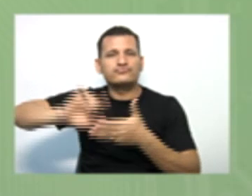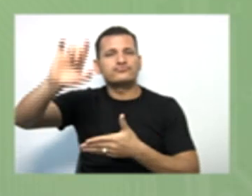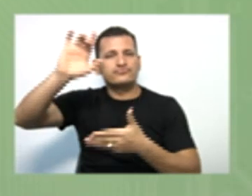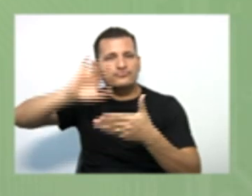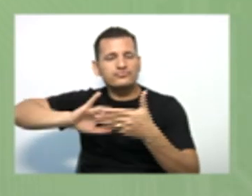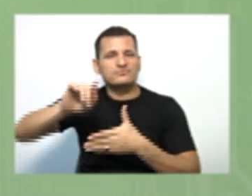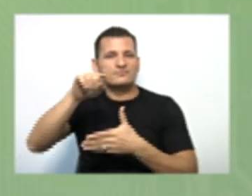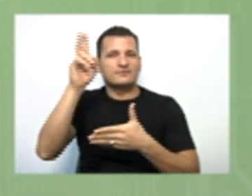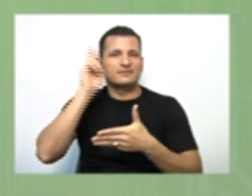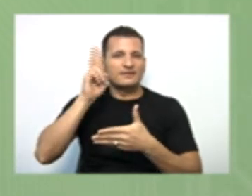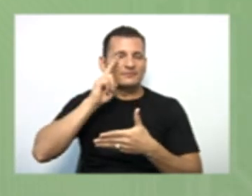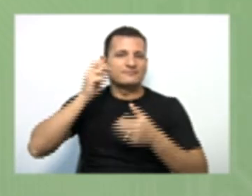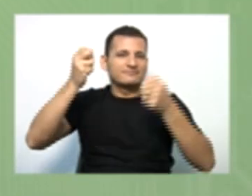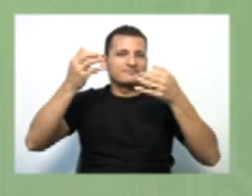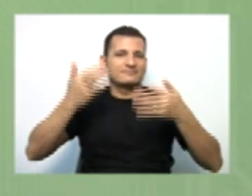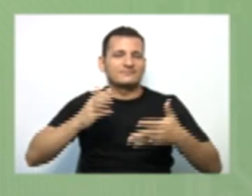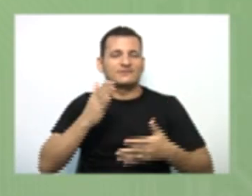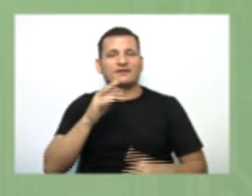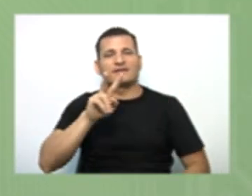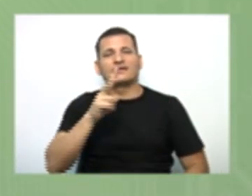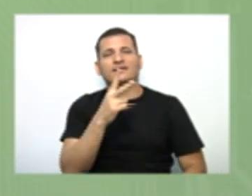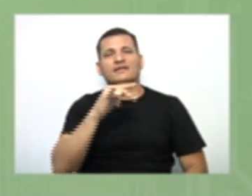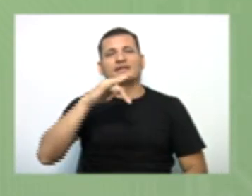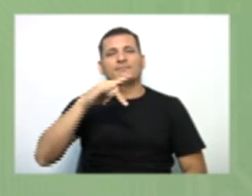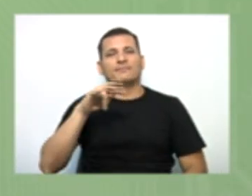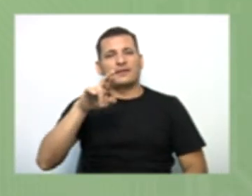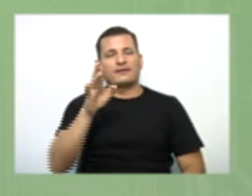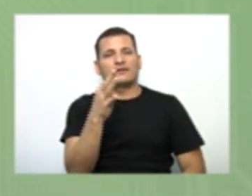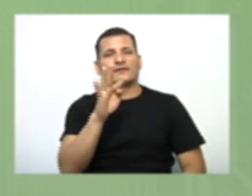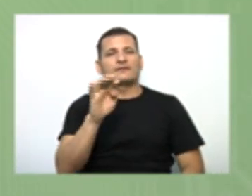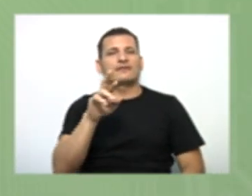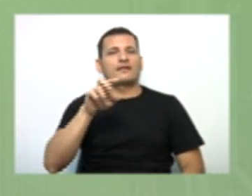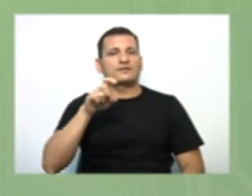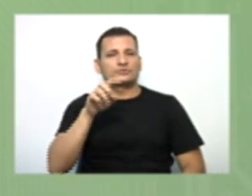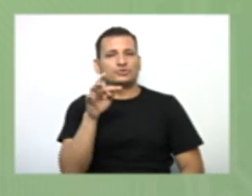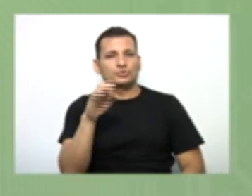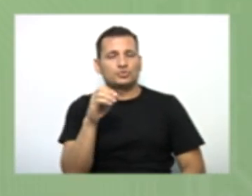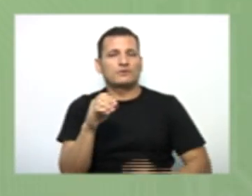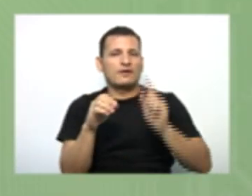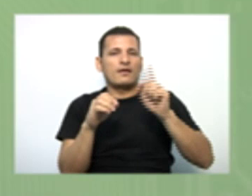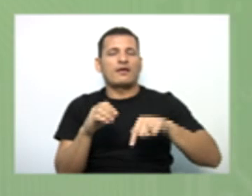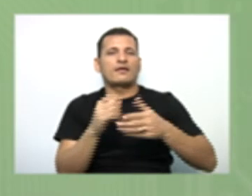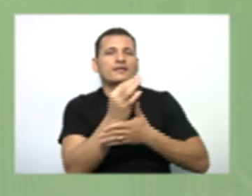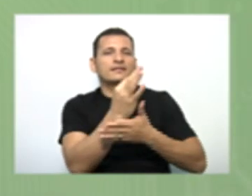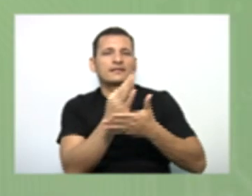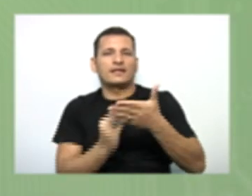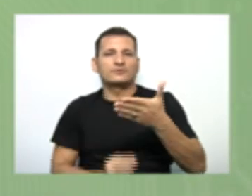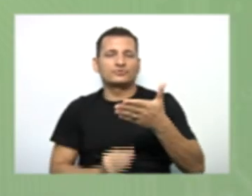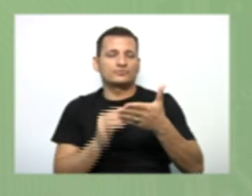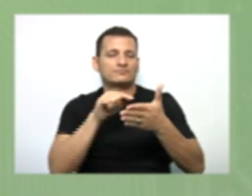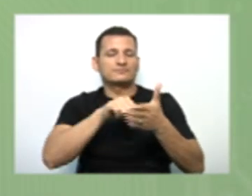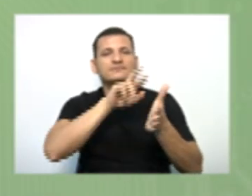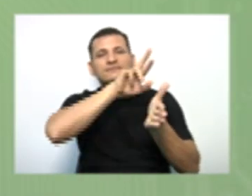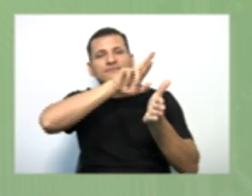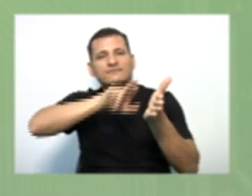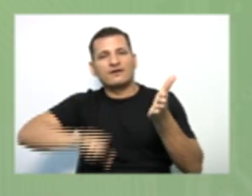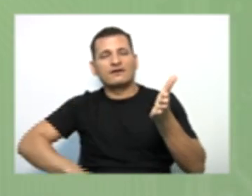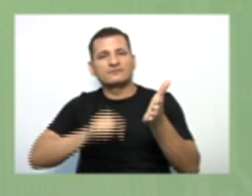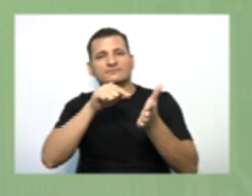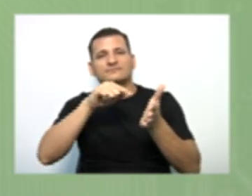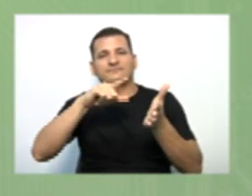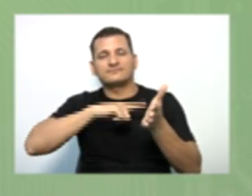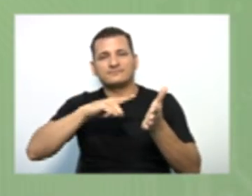falamos de hipertexto na outra aula? Hipertexto vem de um texto com várias mídias,